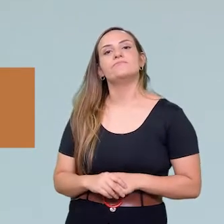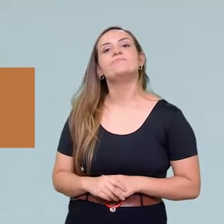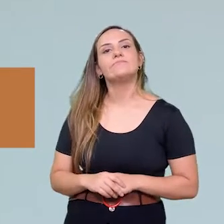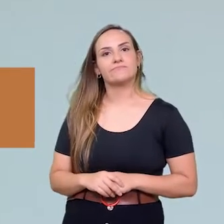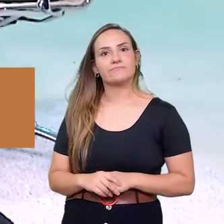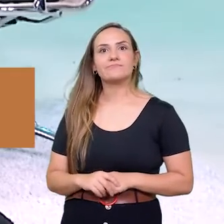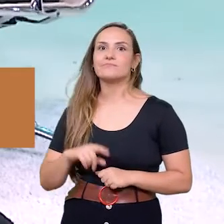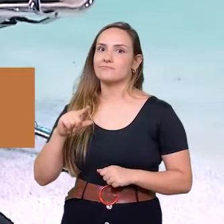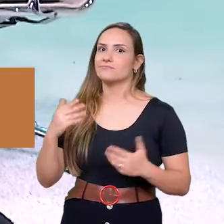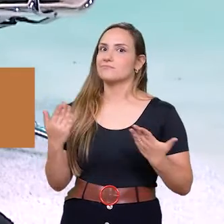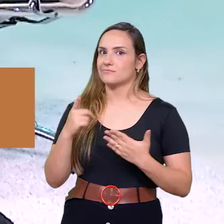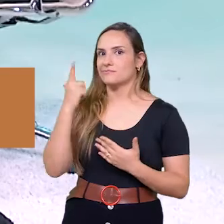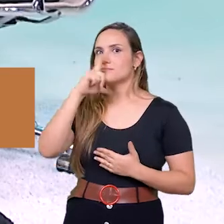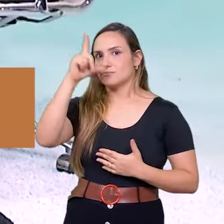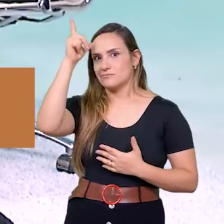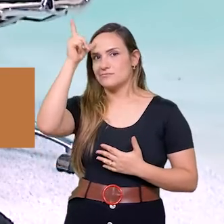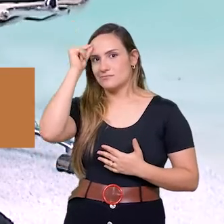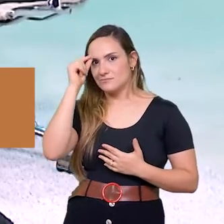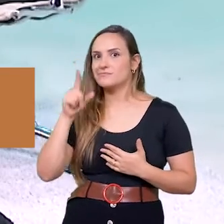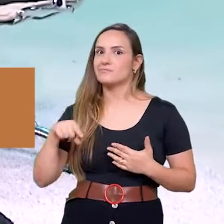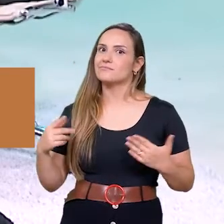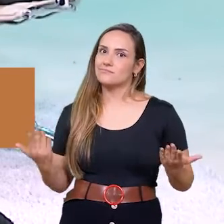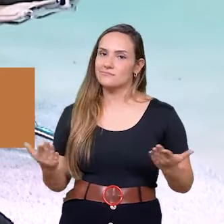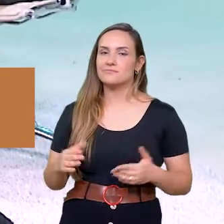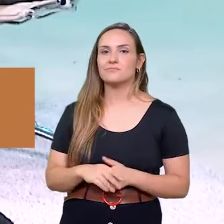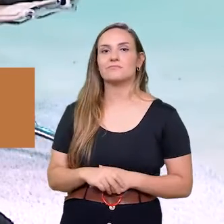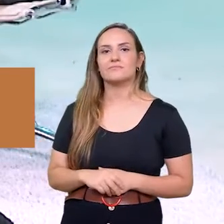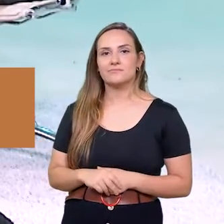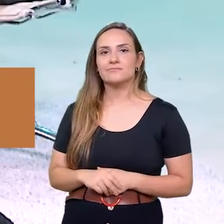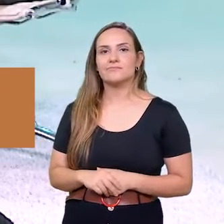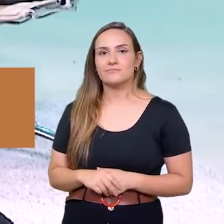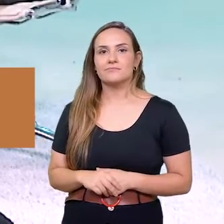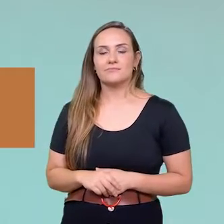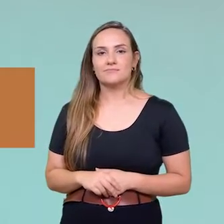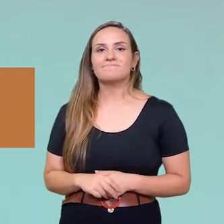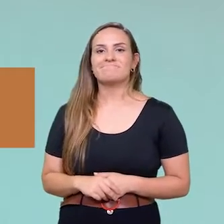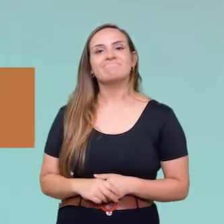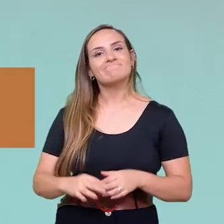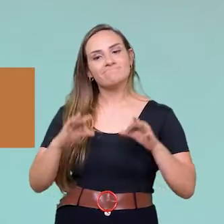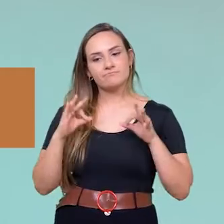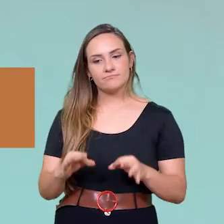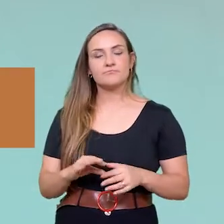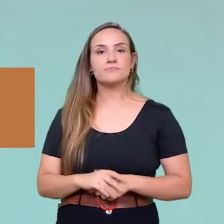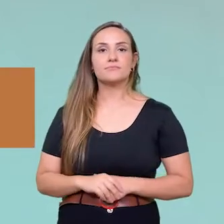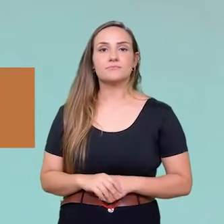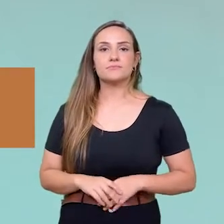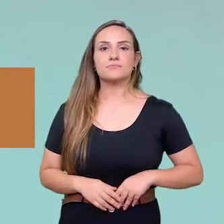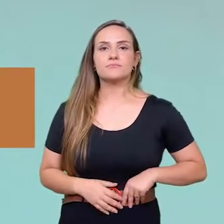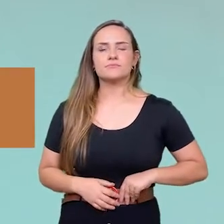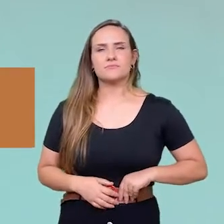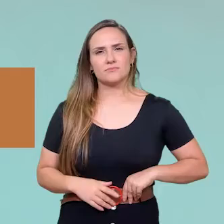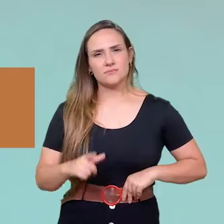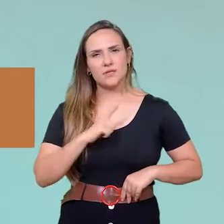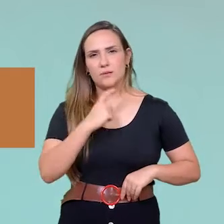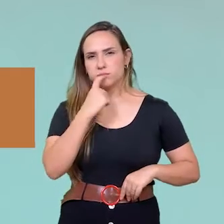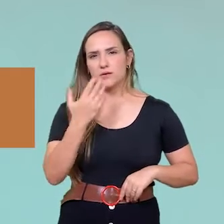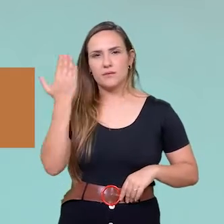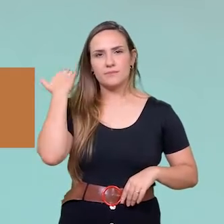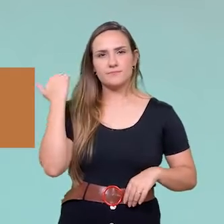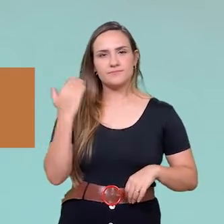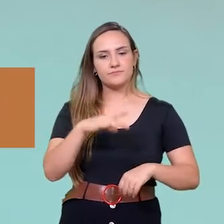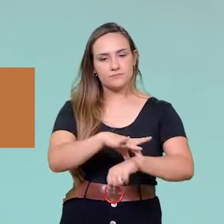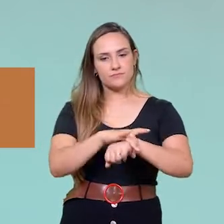não é? Pelo menos com esse alívio, né? Sem isso, apesar de tudo. Com certeza.